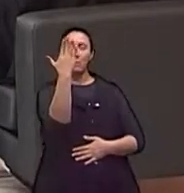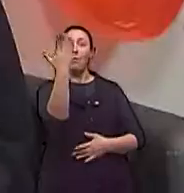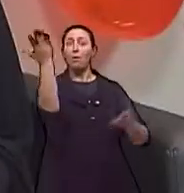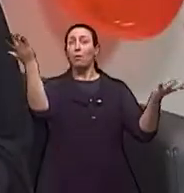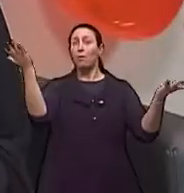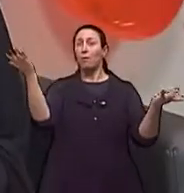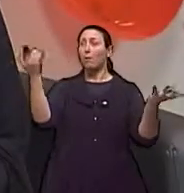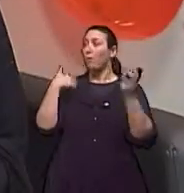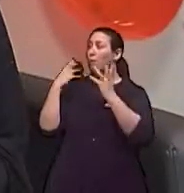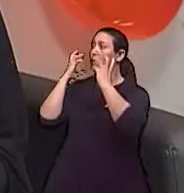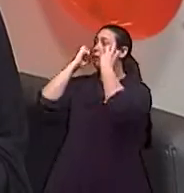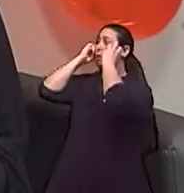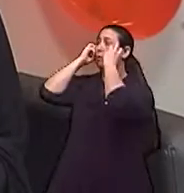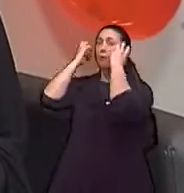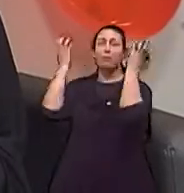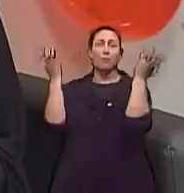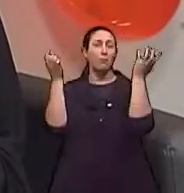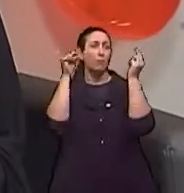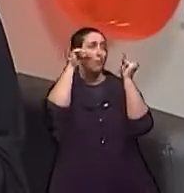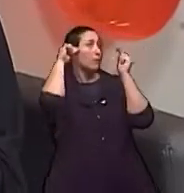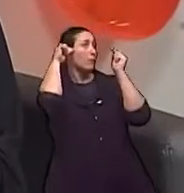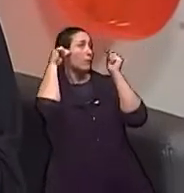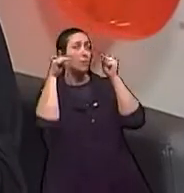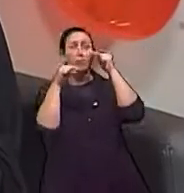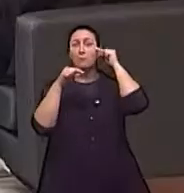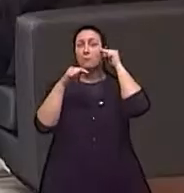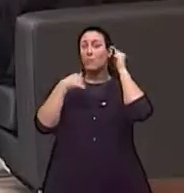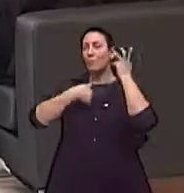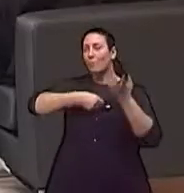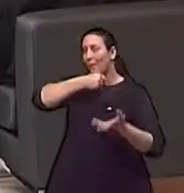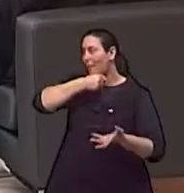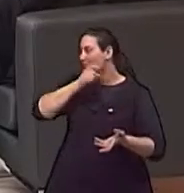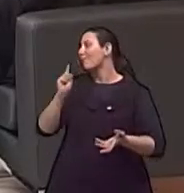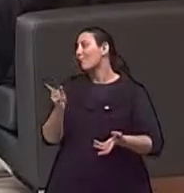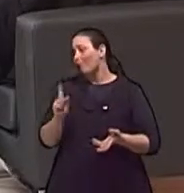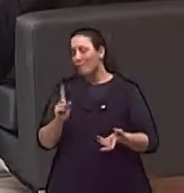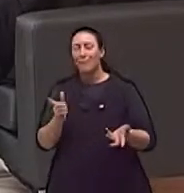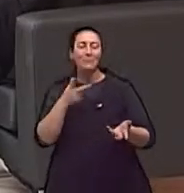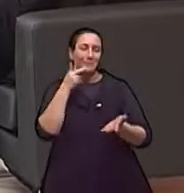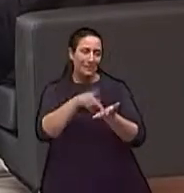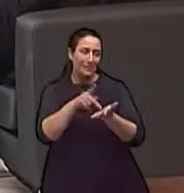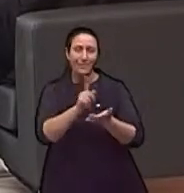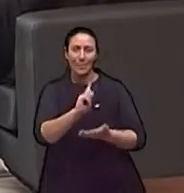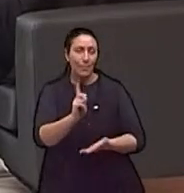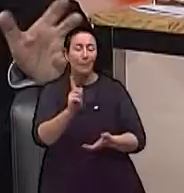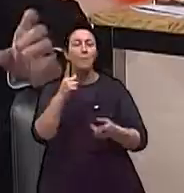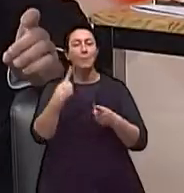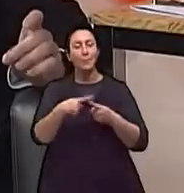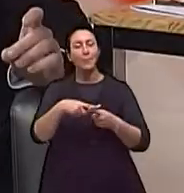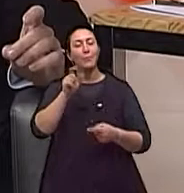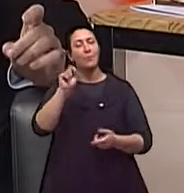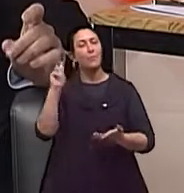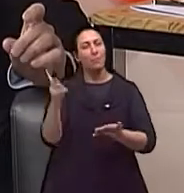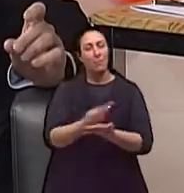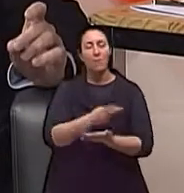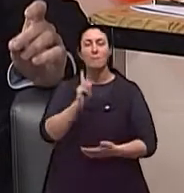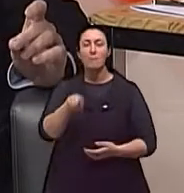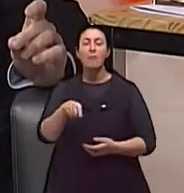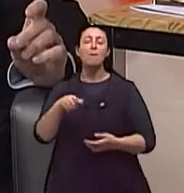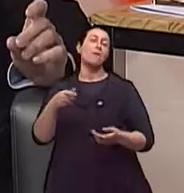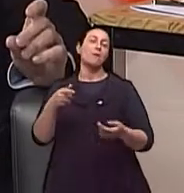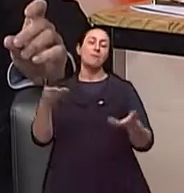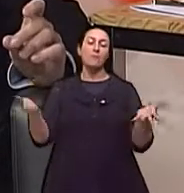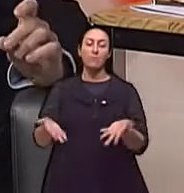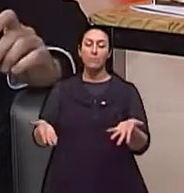assim mas apareceu duas aqui tô envelhecendo não é naquele dia agora não não é é um processo e a gente